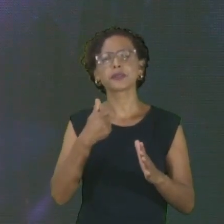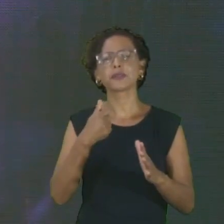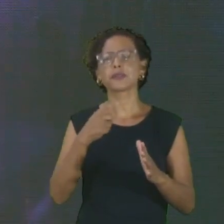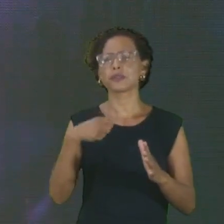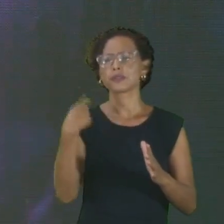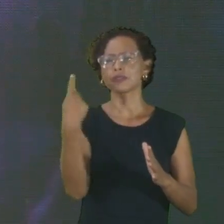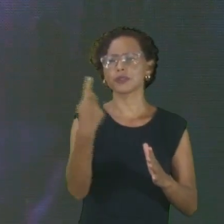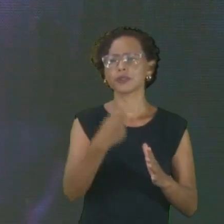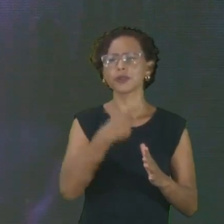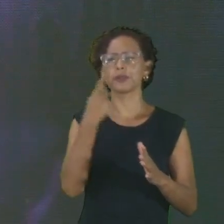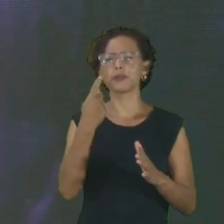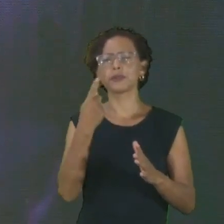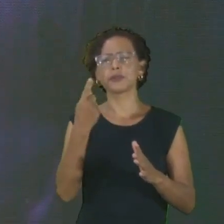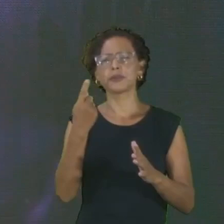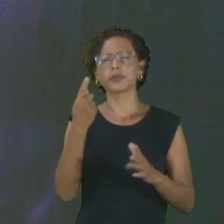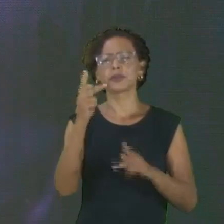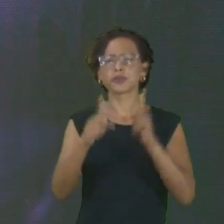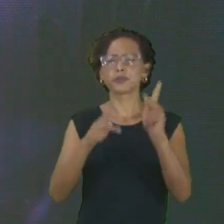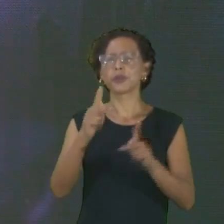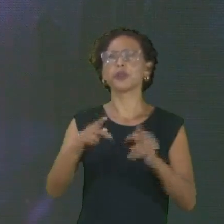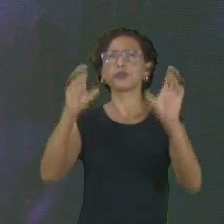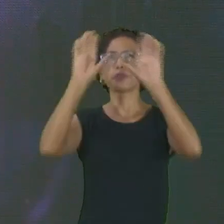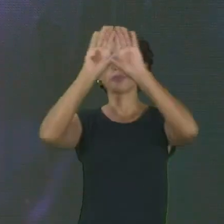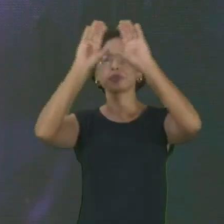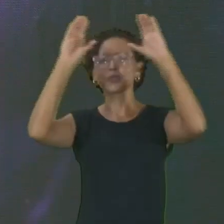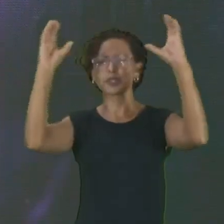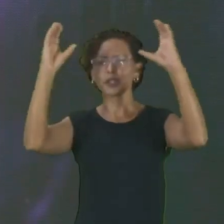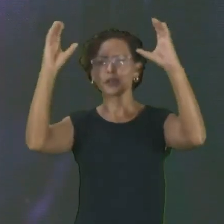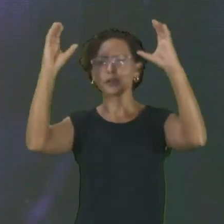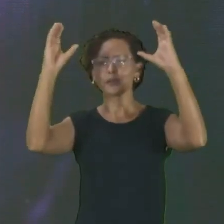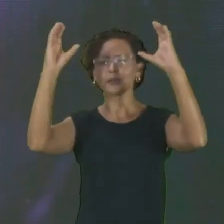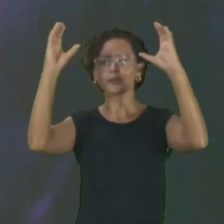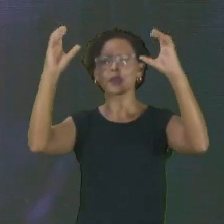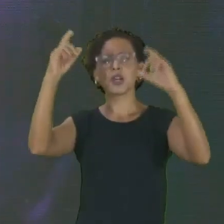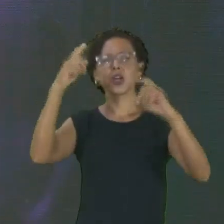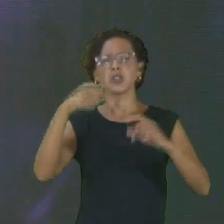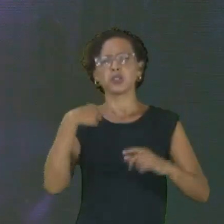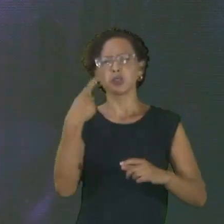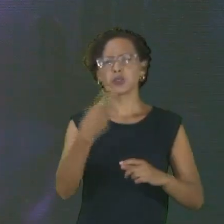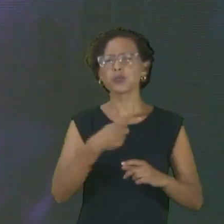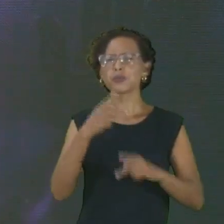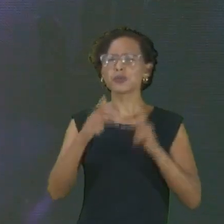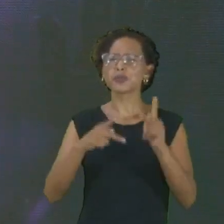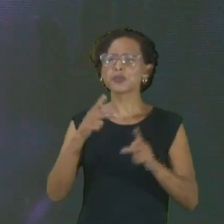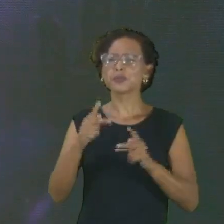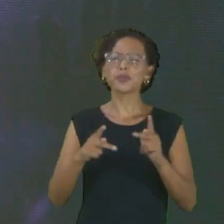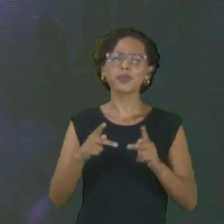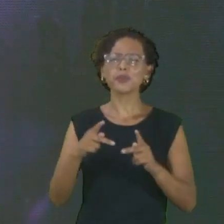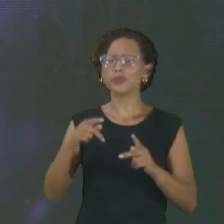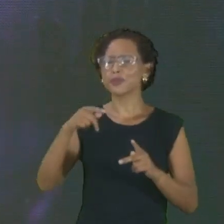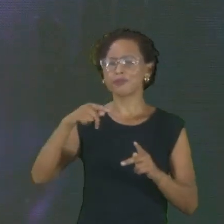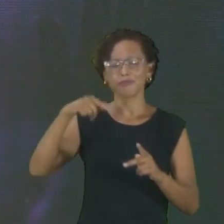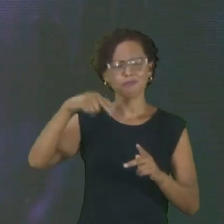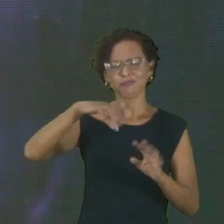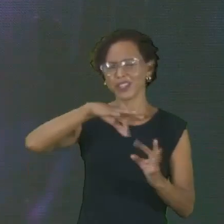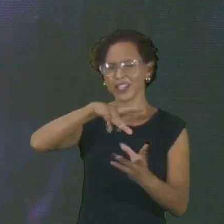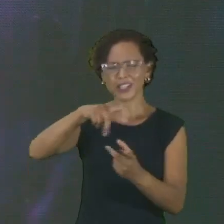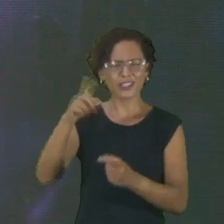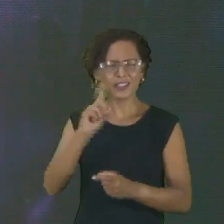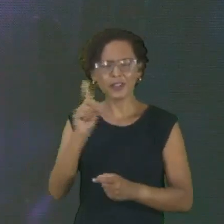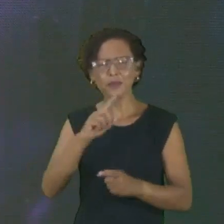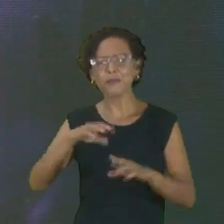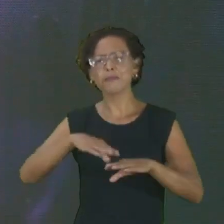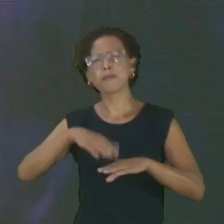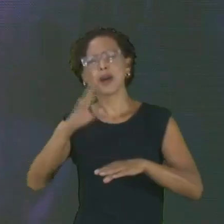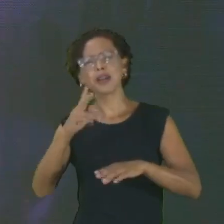nova cidade. Temos uma cidadania que não é daqui, mas do céu. Nós somos cidadãos do